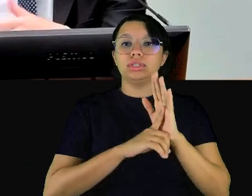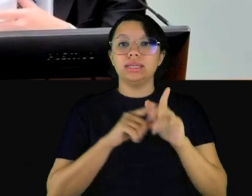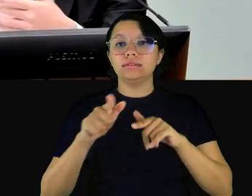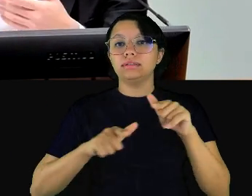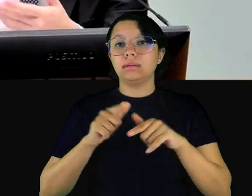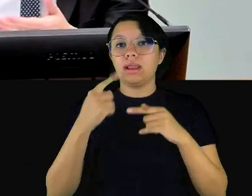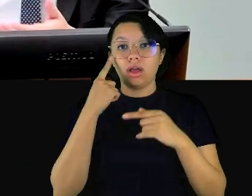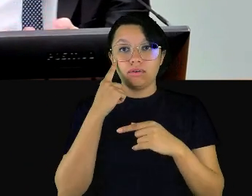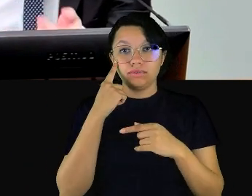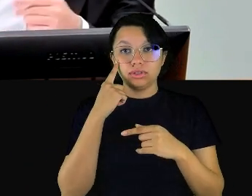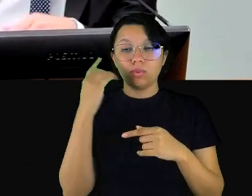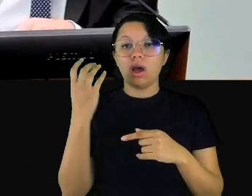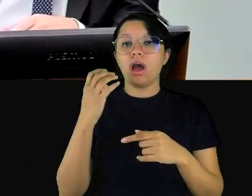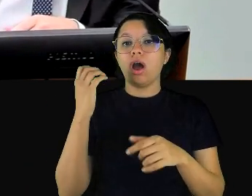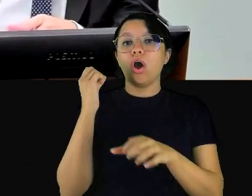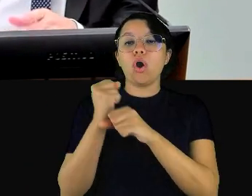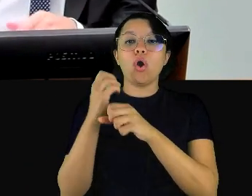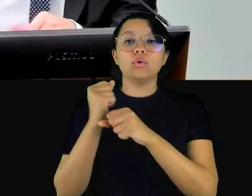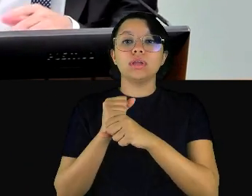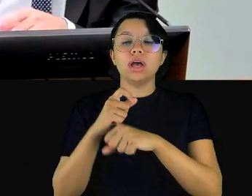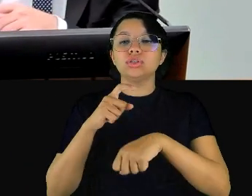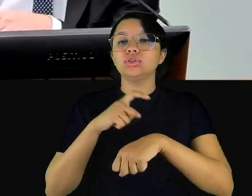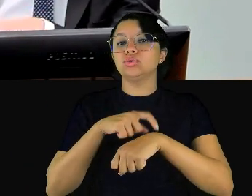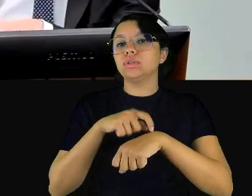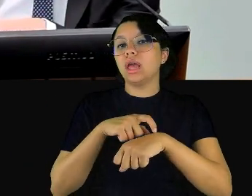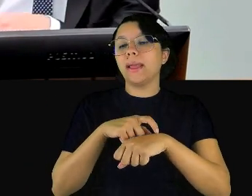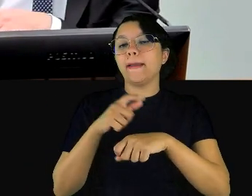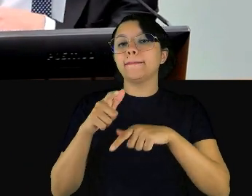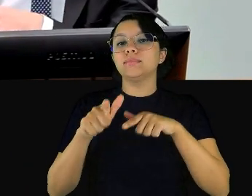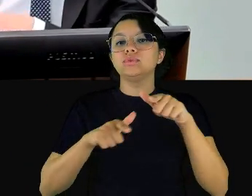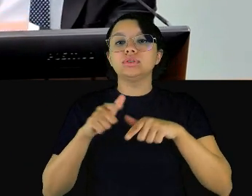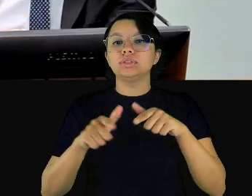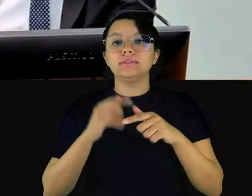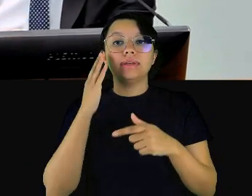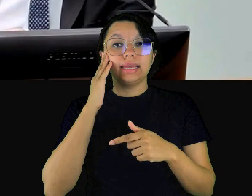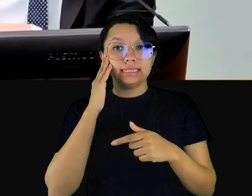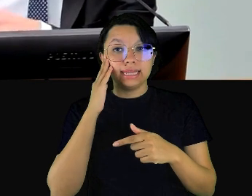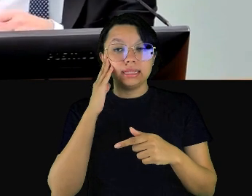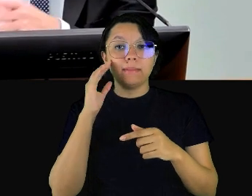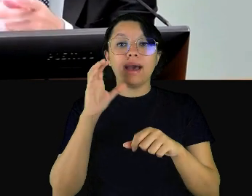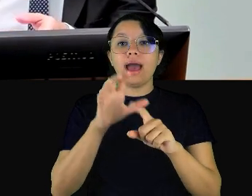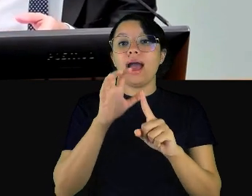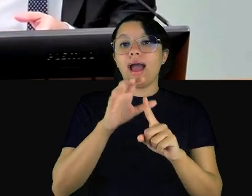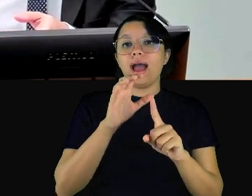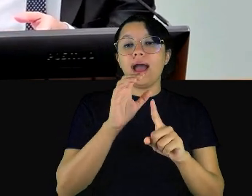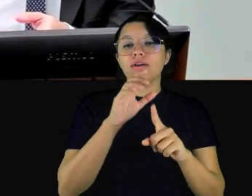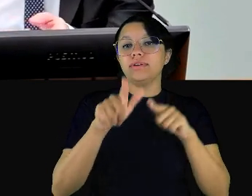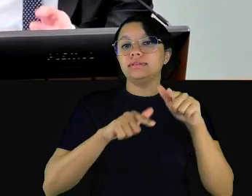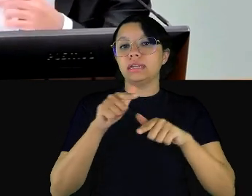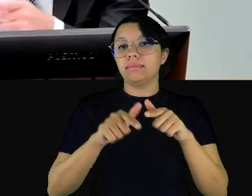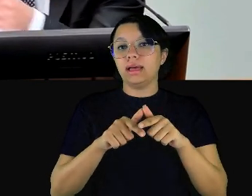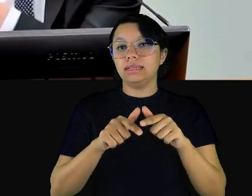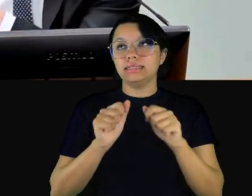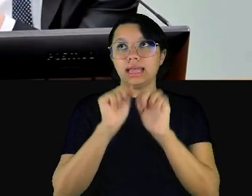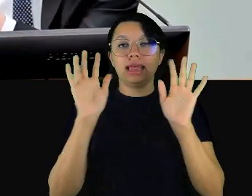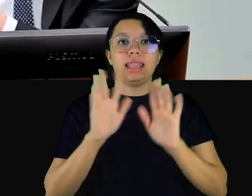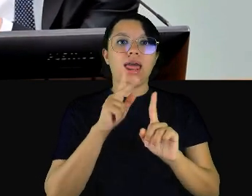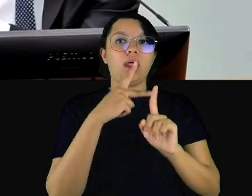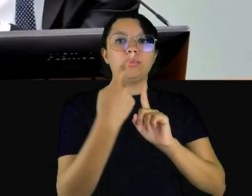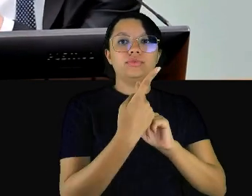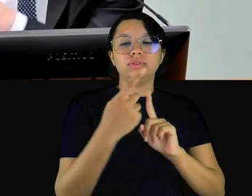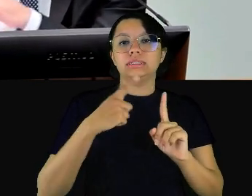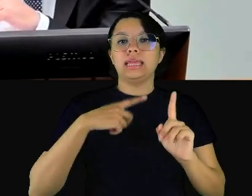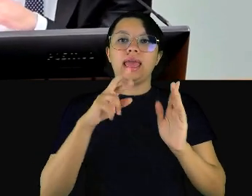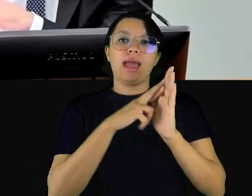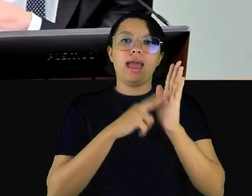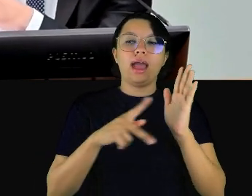exemplo, a contagem do tempo de serviço, aqui, entendam tempo de serviço para efeitos trabalhistas. Logicamente que o previdenciário vai ter a sua regra